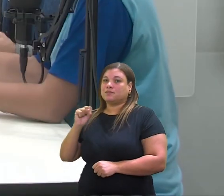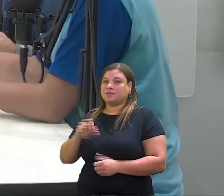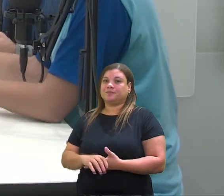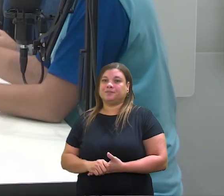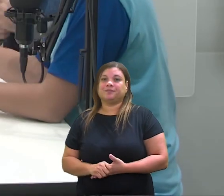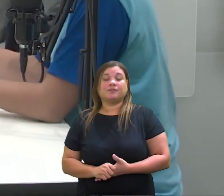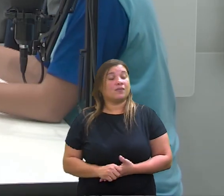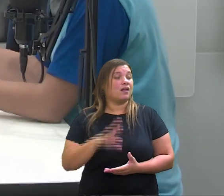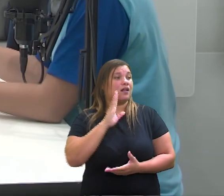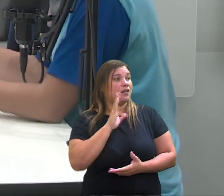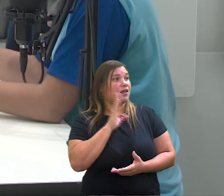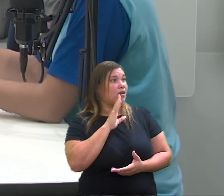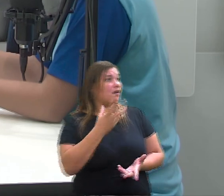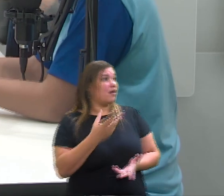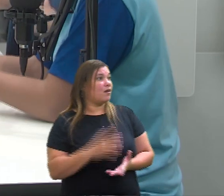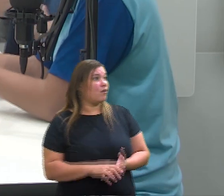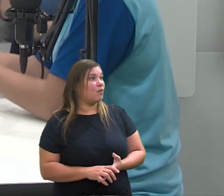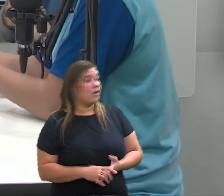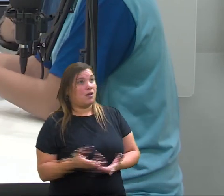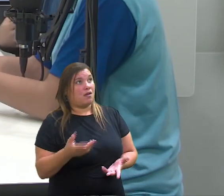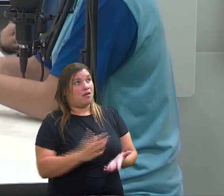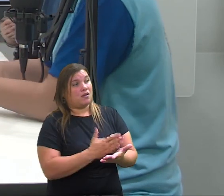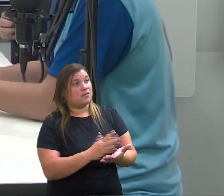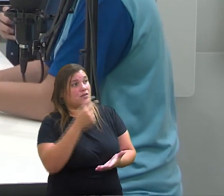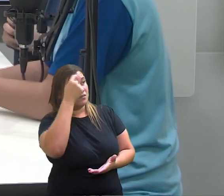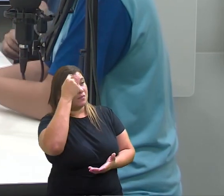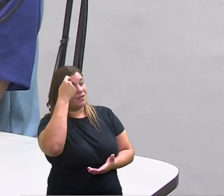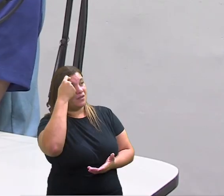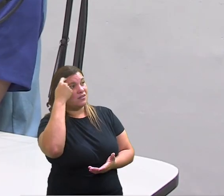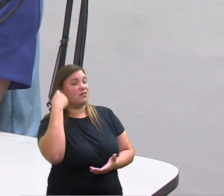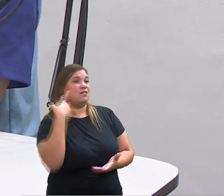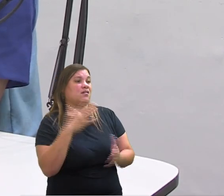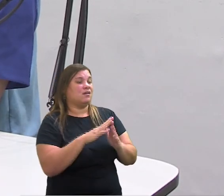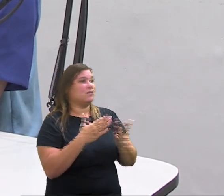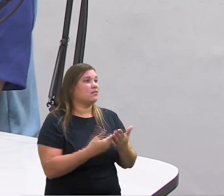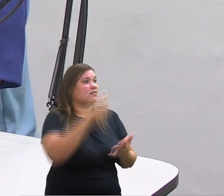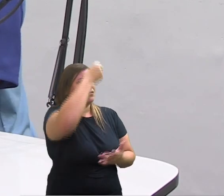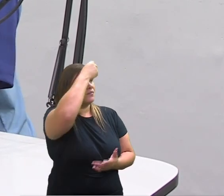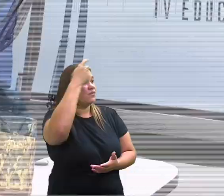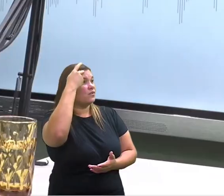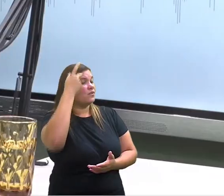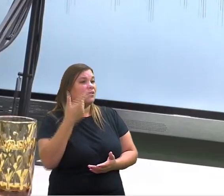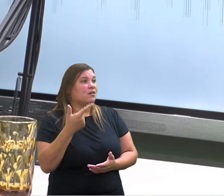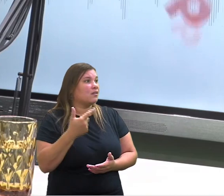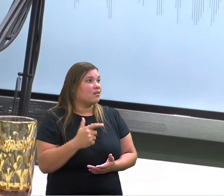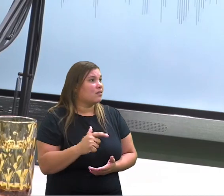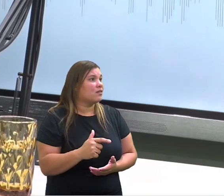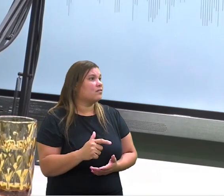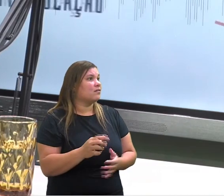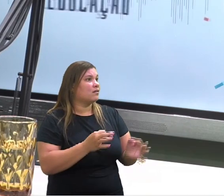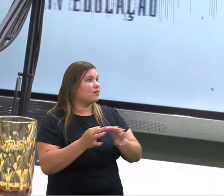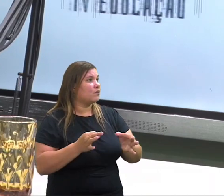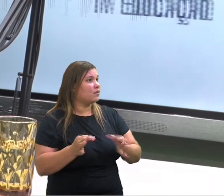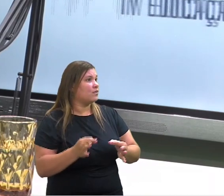só lá que tem esses trabalhos com policiais e tem escolas tradicionais, assim, é muito legal. Sim, o Tiradentes é uma escola